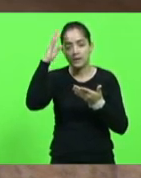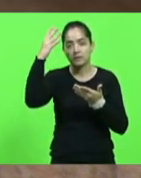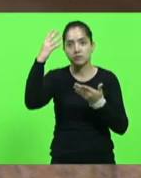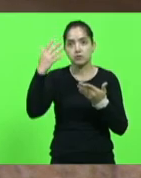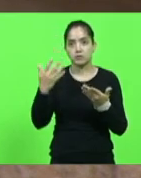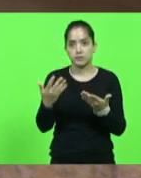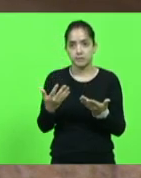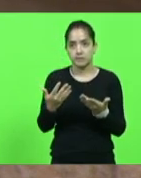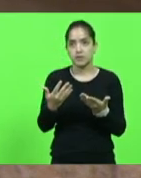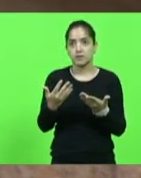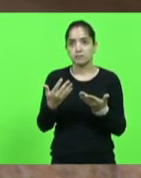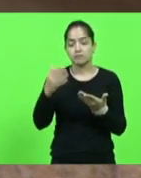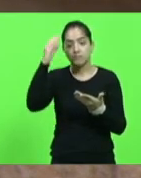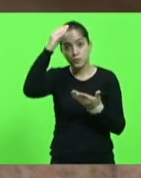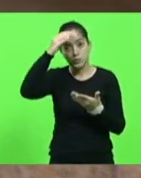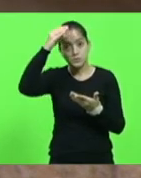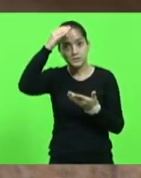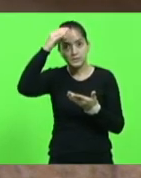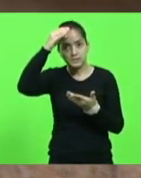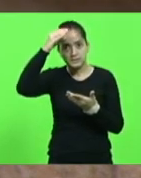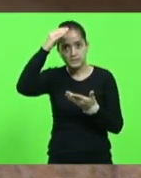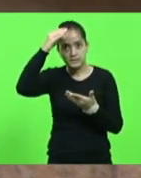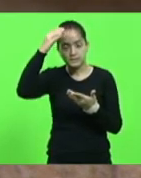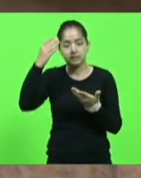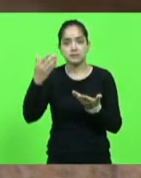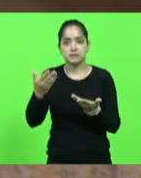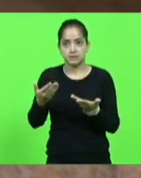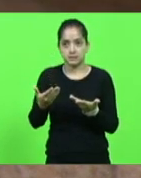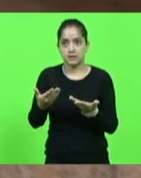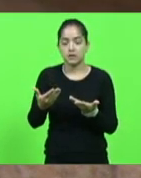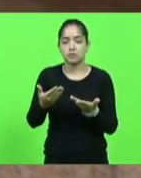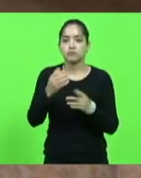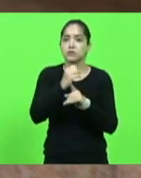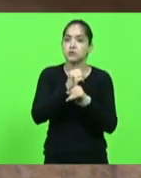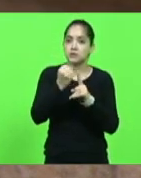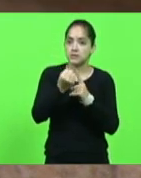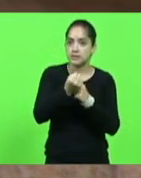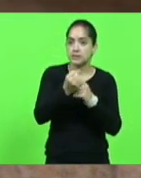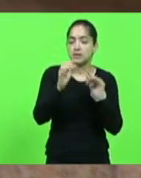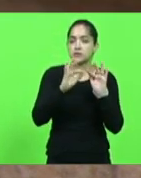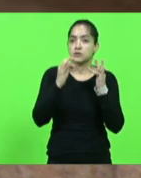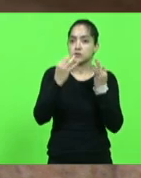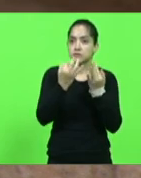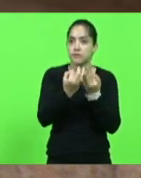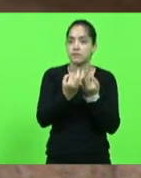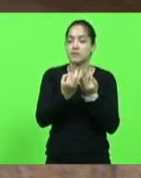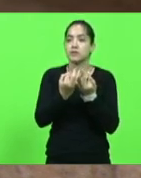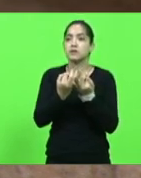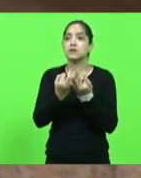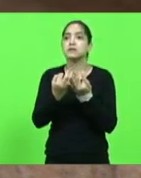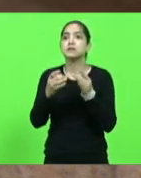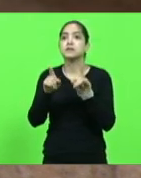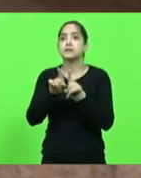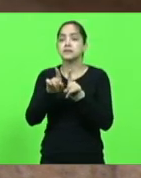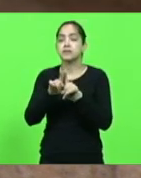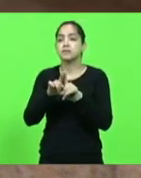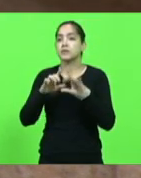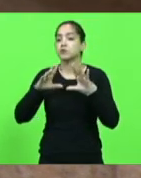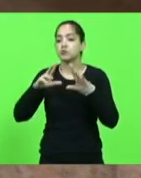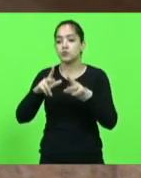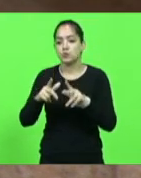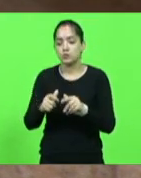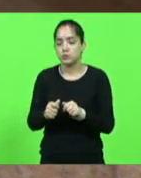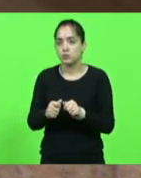precisamos ter uma conscientização maior da nossa sociedade, das famílias, da sociedade como um todo,